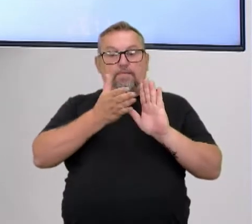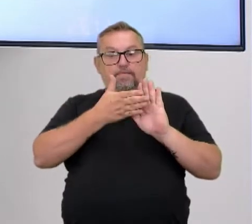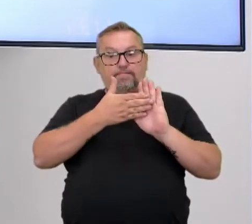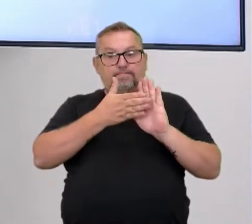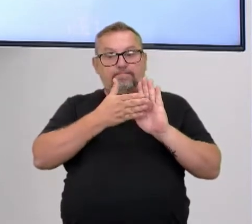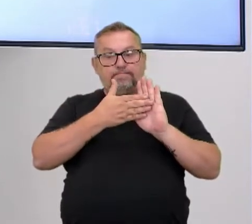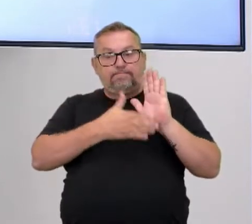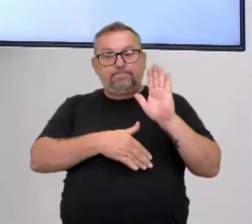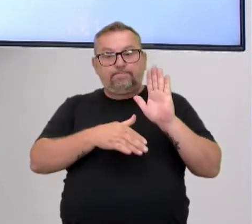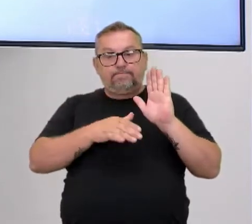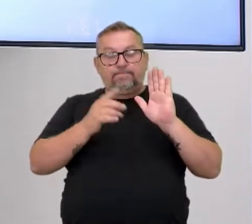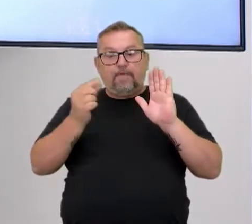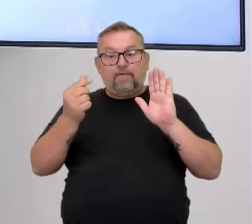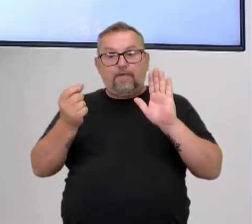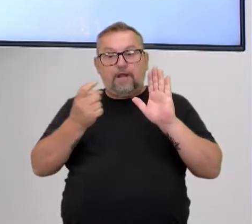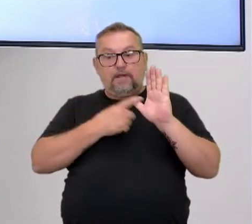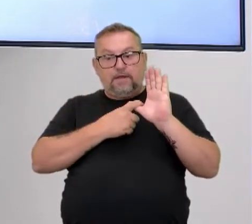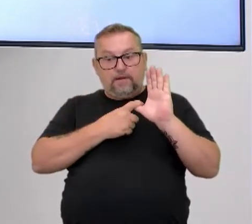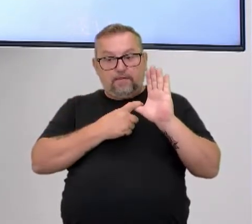financeiro